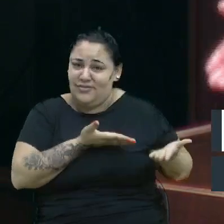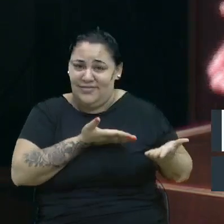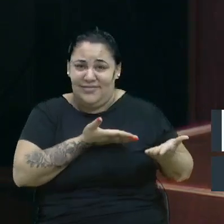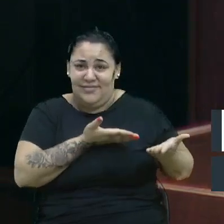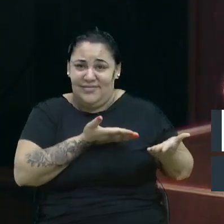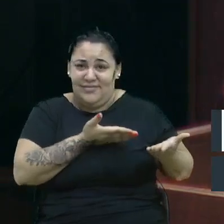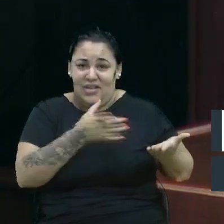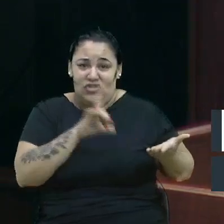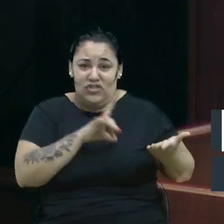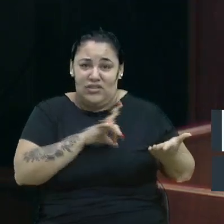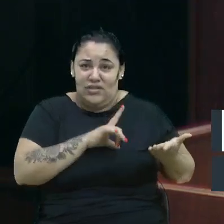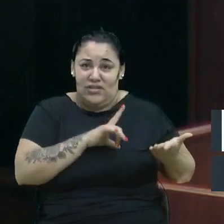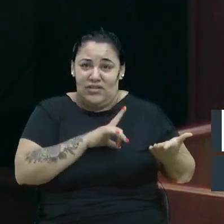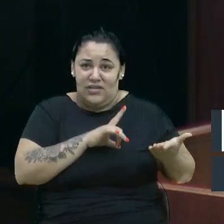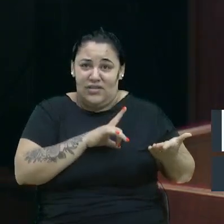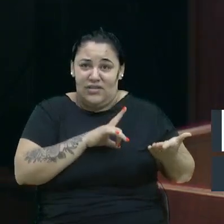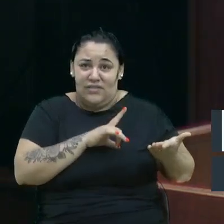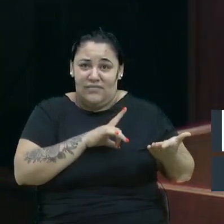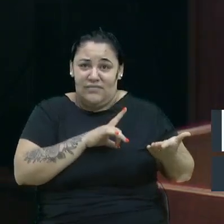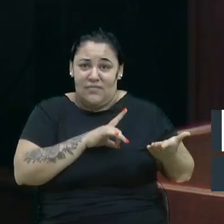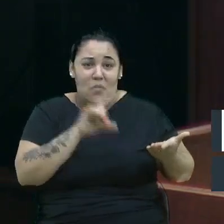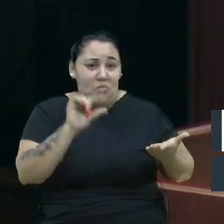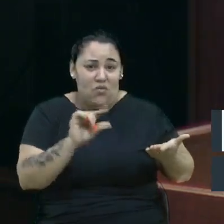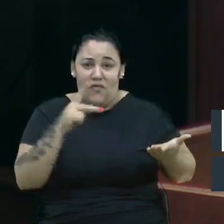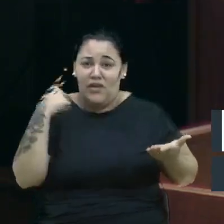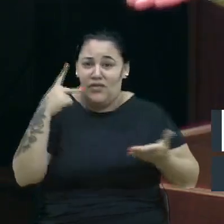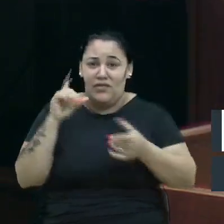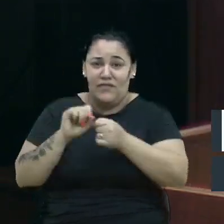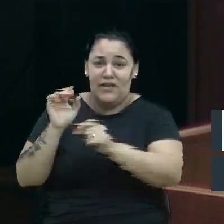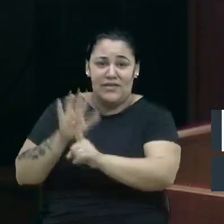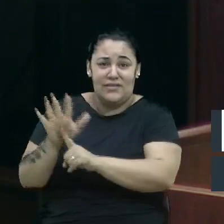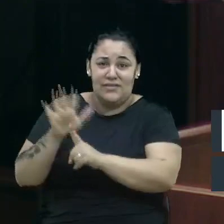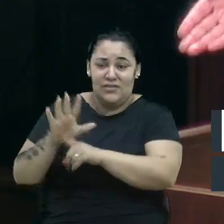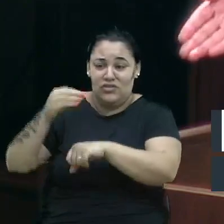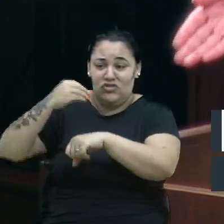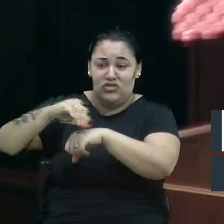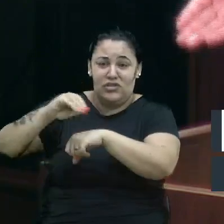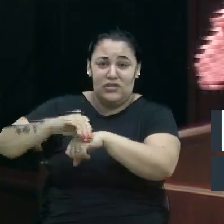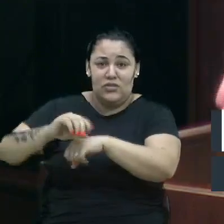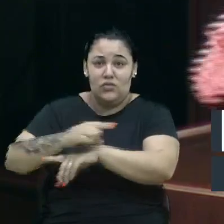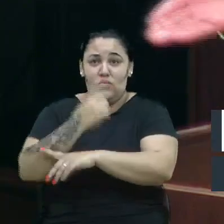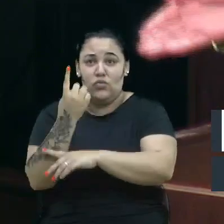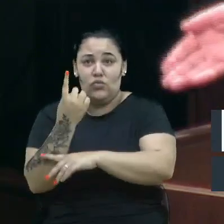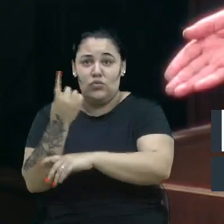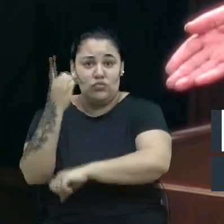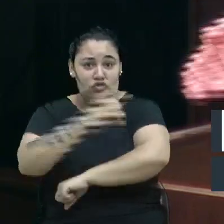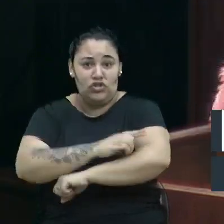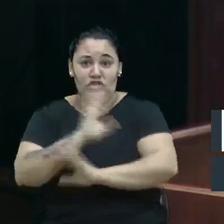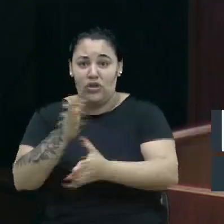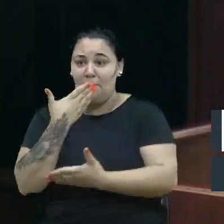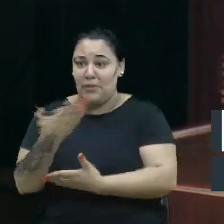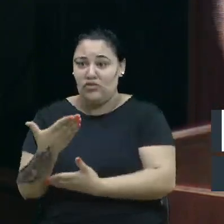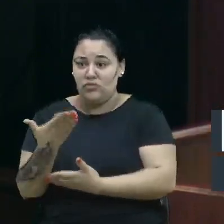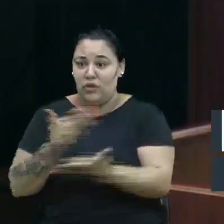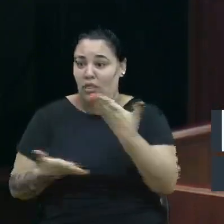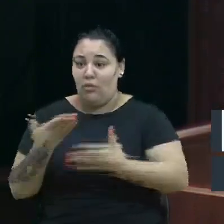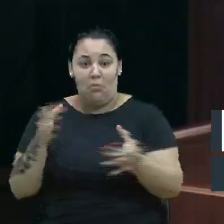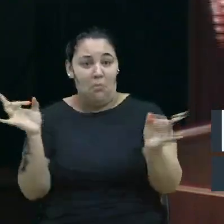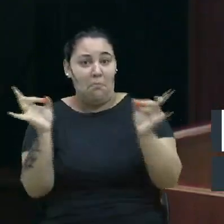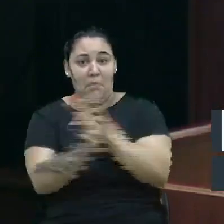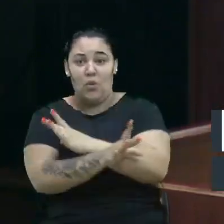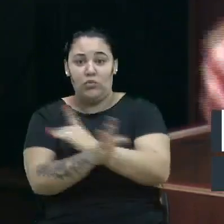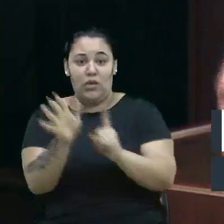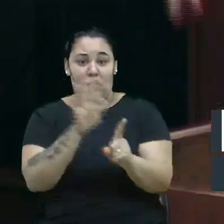de vereadores aqui dentro que fazem uma demanda, uma indicação em um dia. No dia seguinte, a demanda está lá,